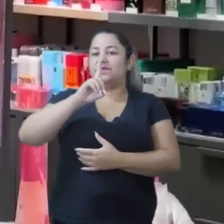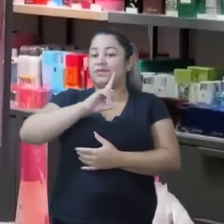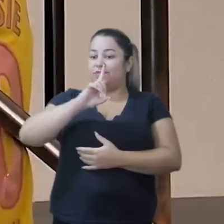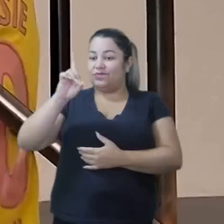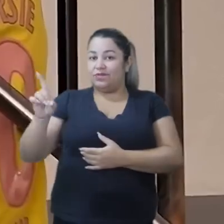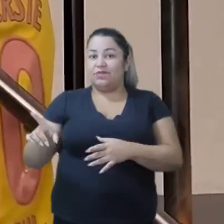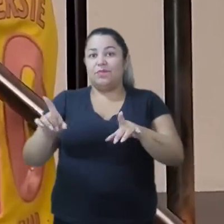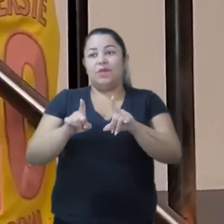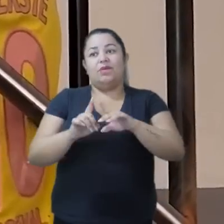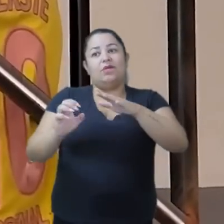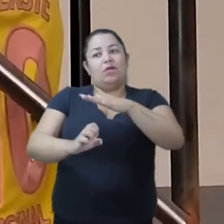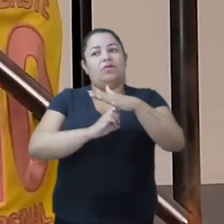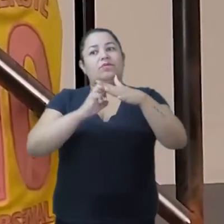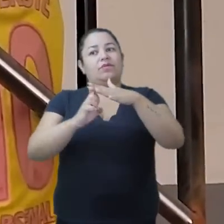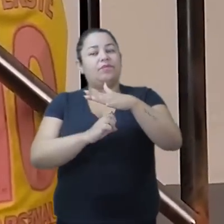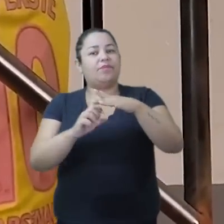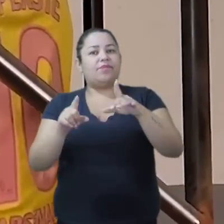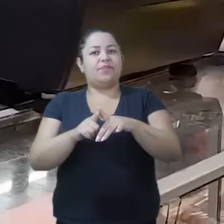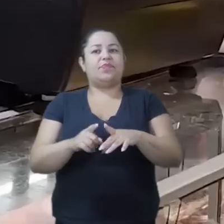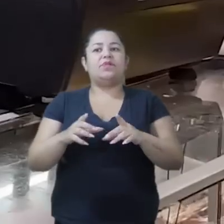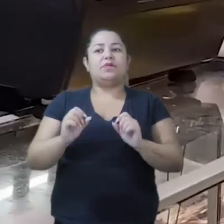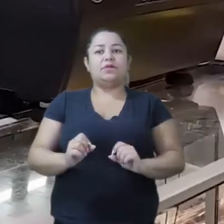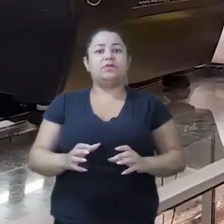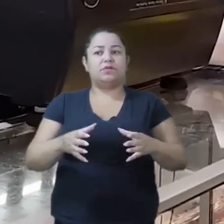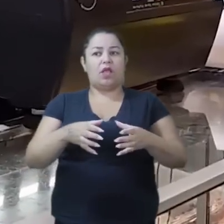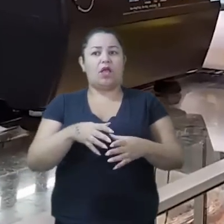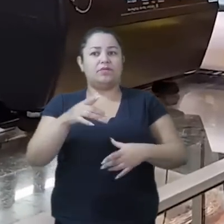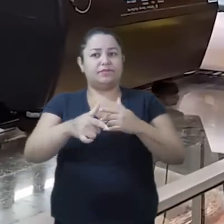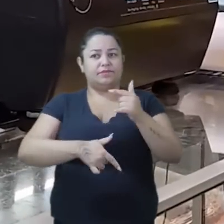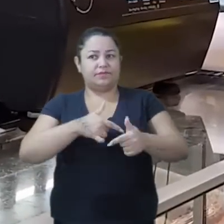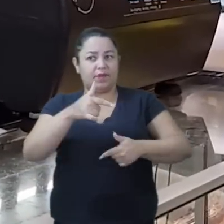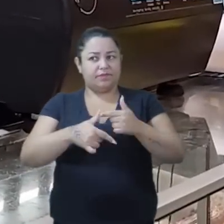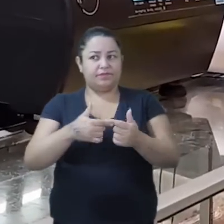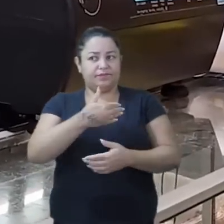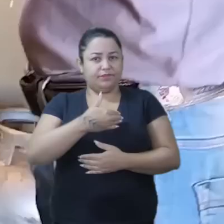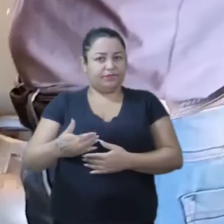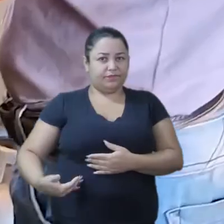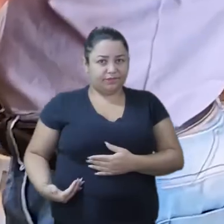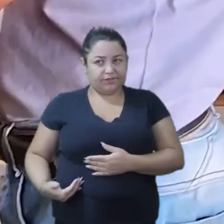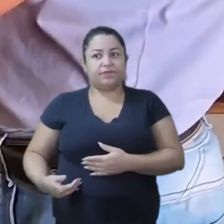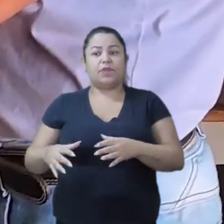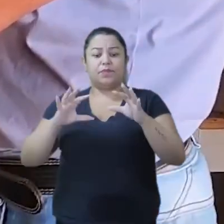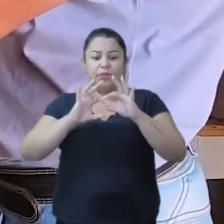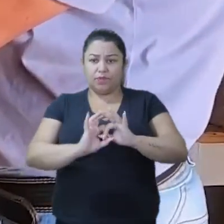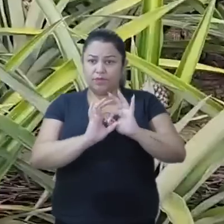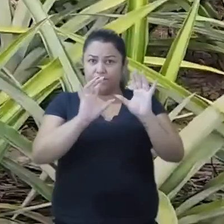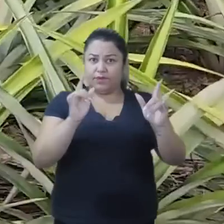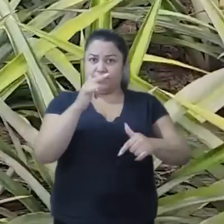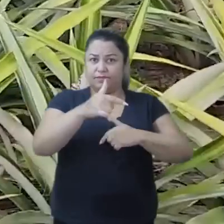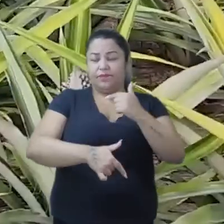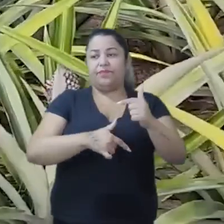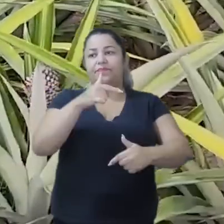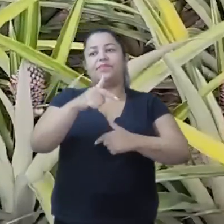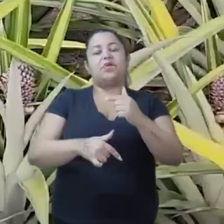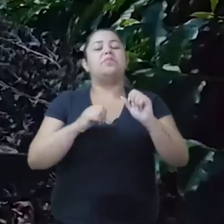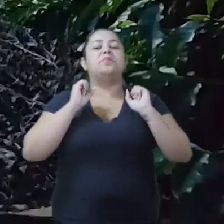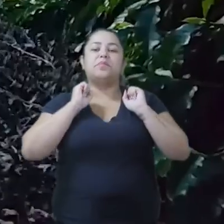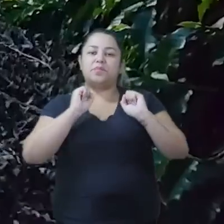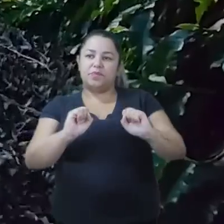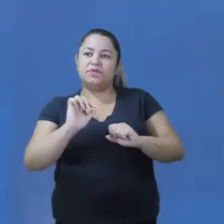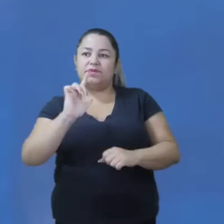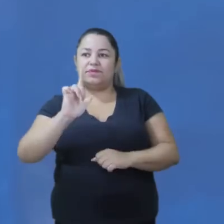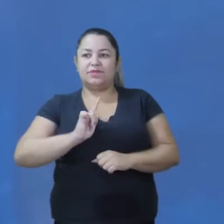maioria das empresas e órgãos públicos interrompem as atividades, permitindo que os trabalhadores possam ter